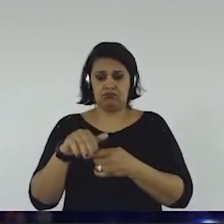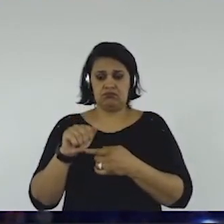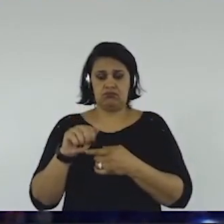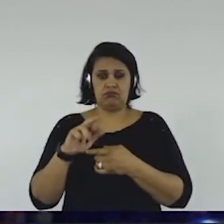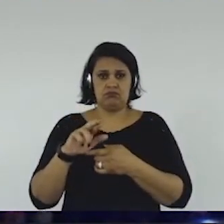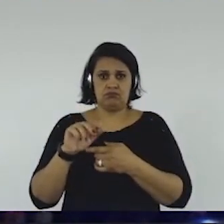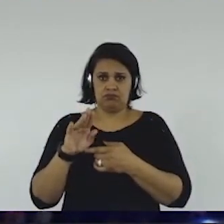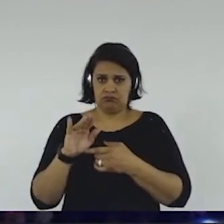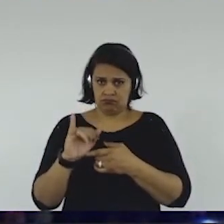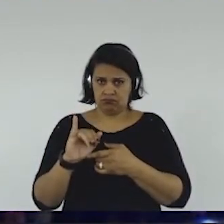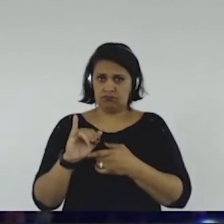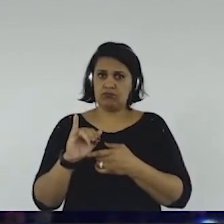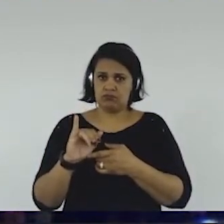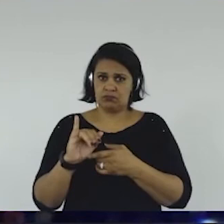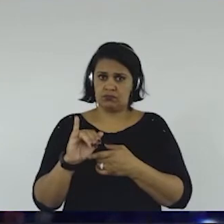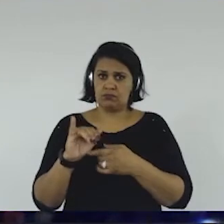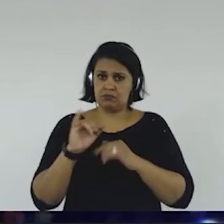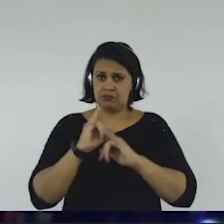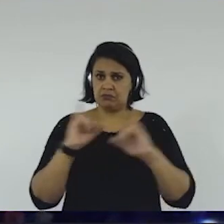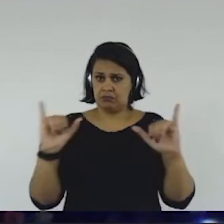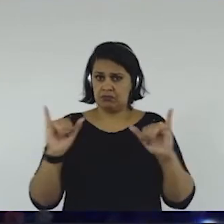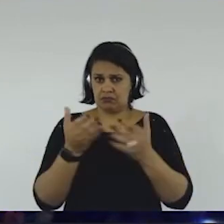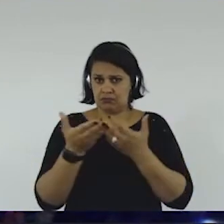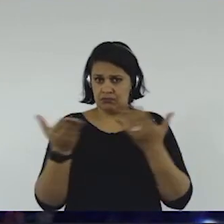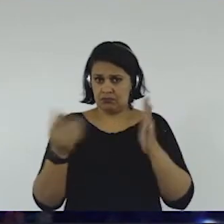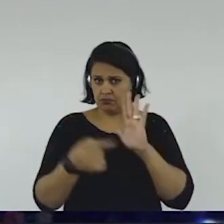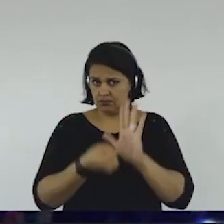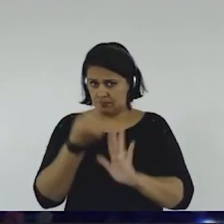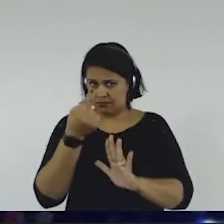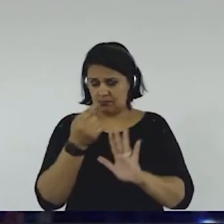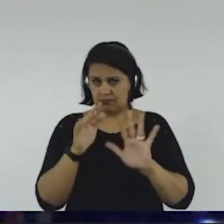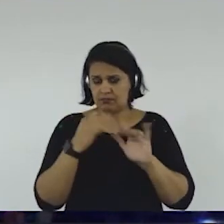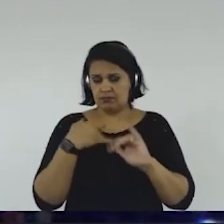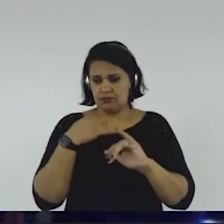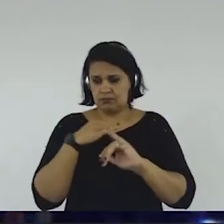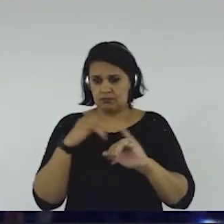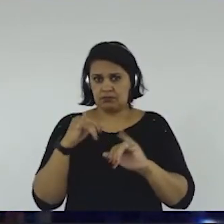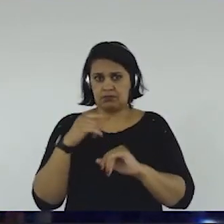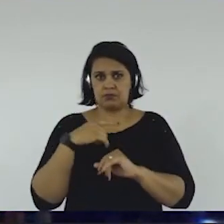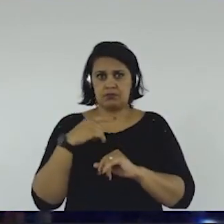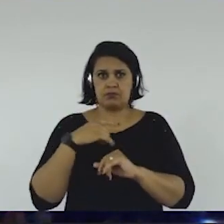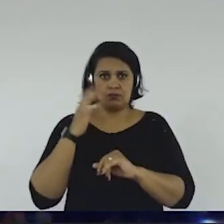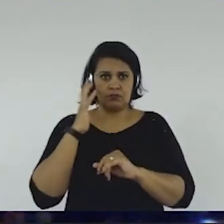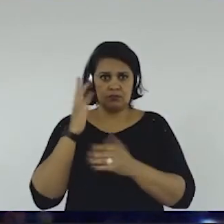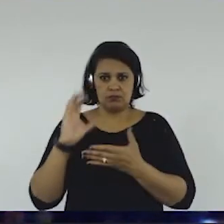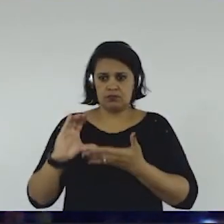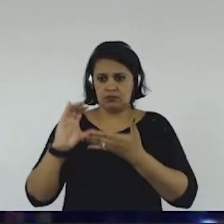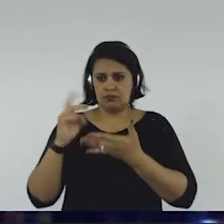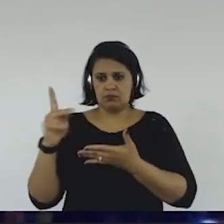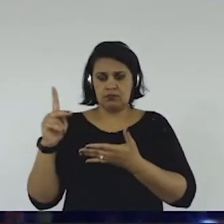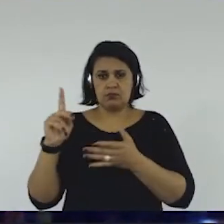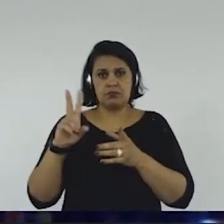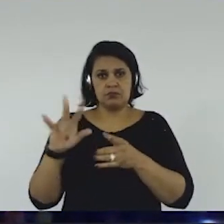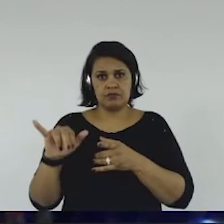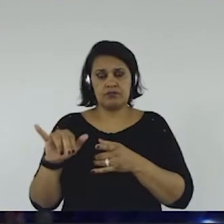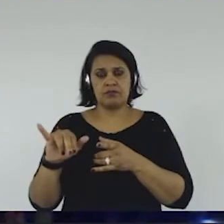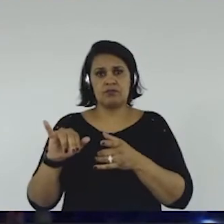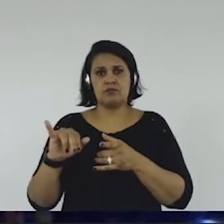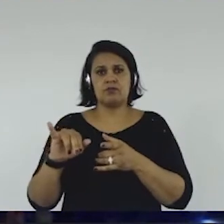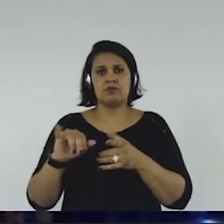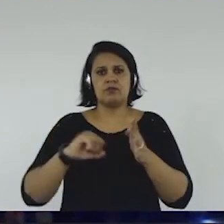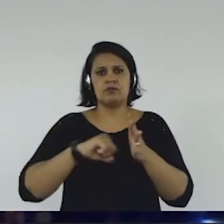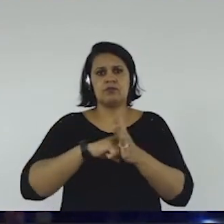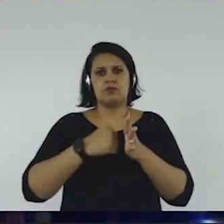e eu dou essa notícia hoje em primeira mão, tomou uma decisão pelo seu conselho de desativar